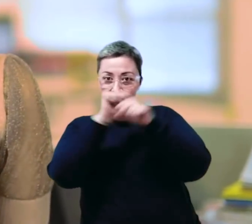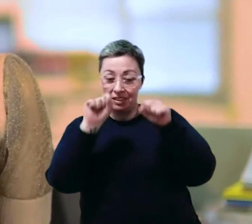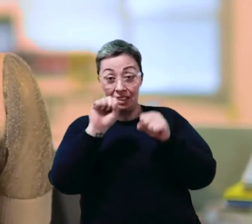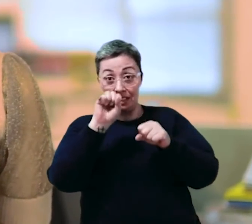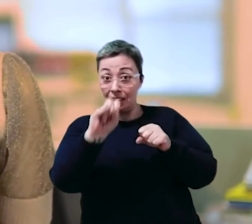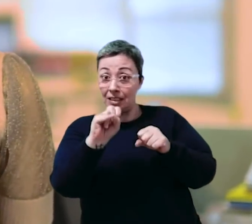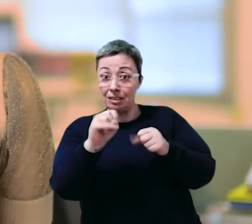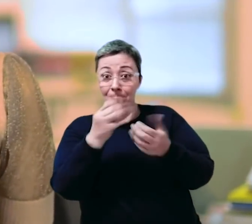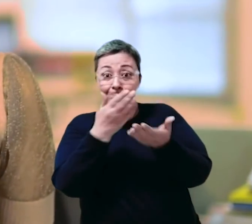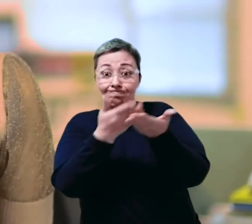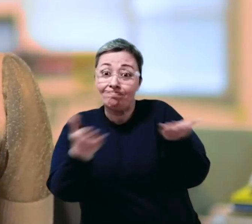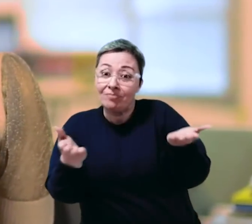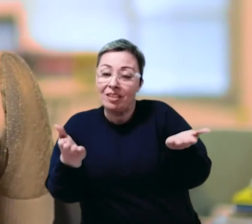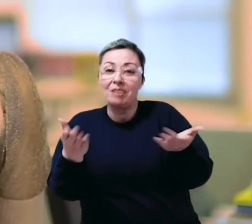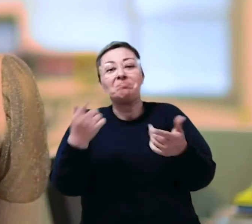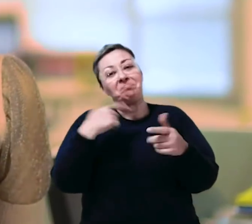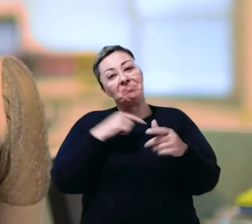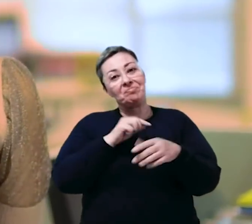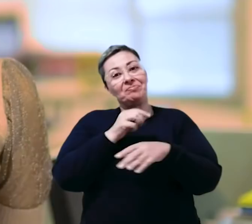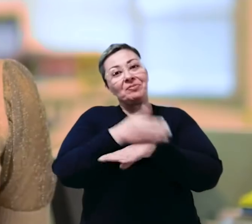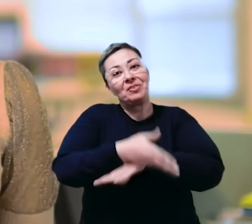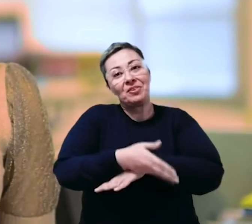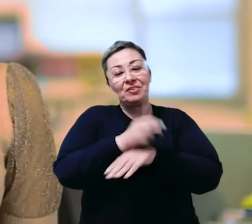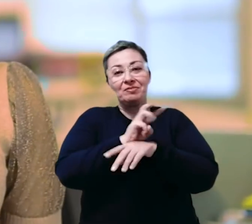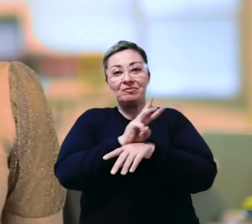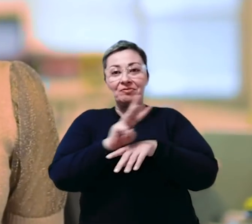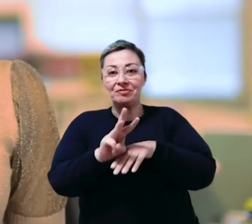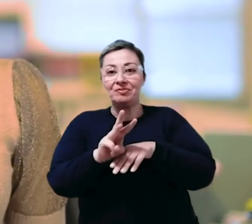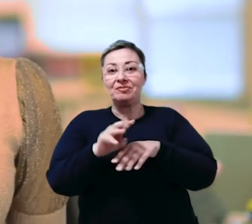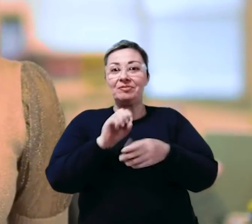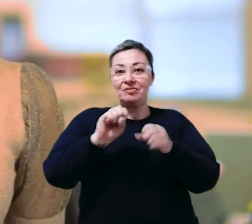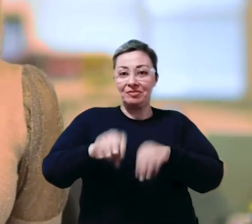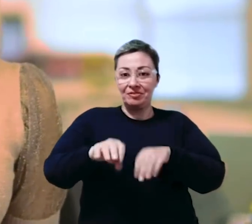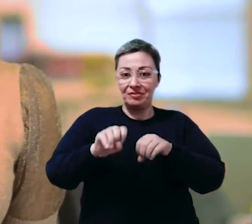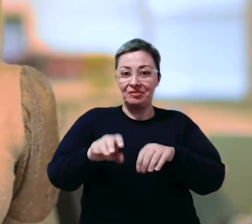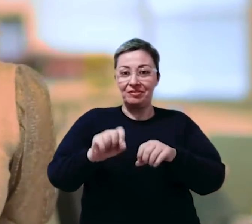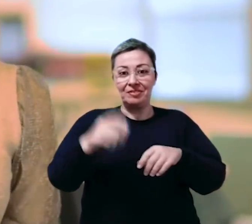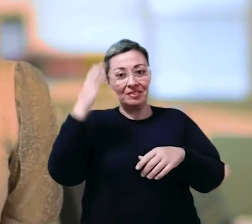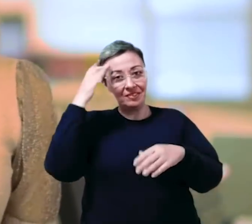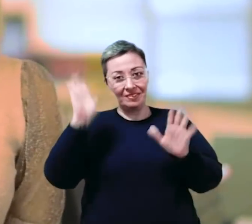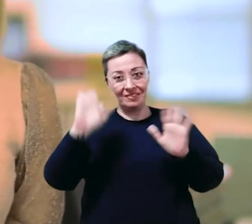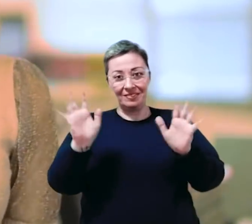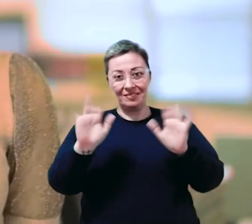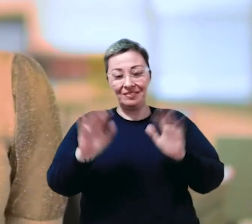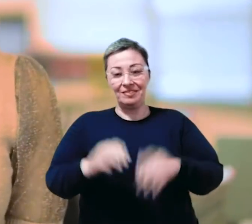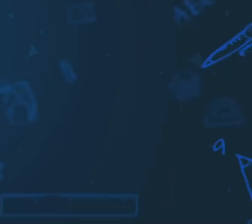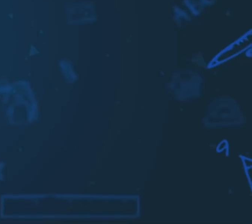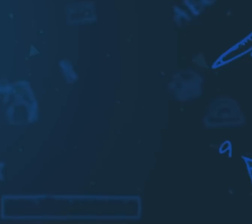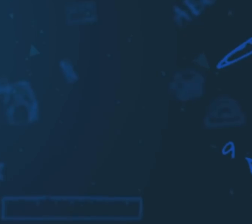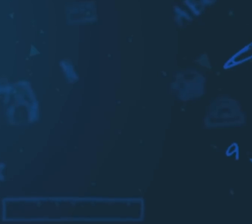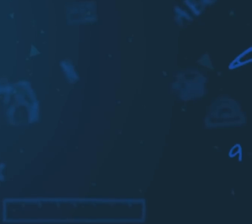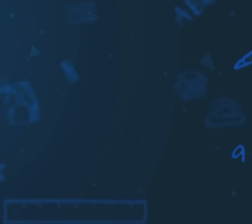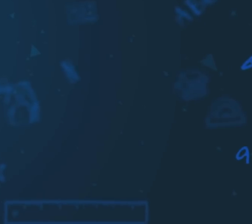se você perdeu algum programa, é só acessar o portal da Educação. Até amanhã. Tchau, tchau!